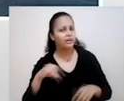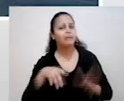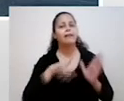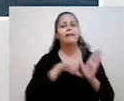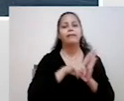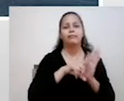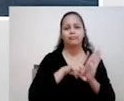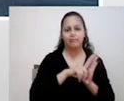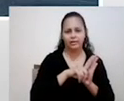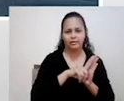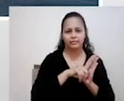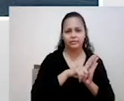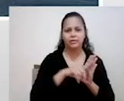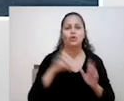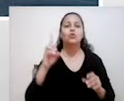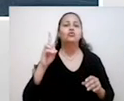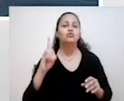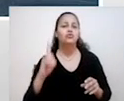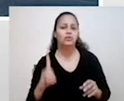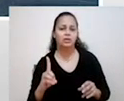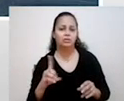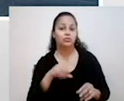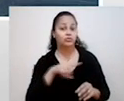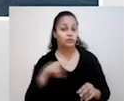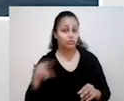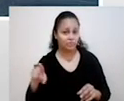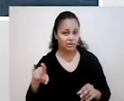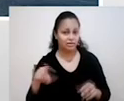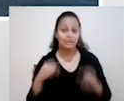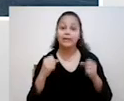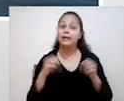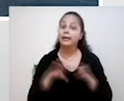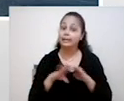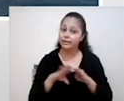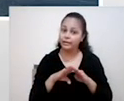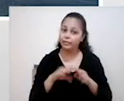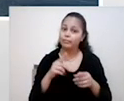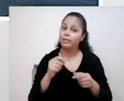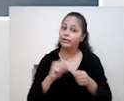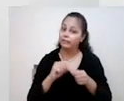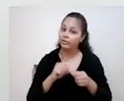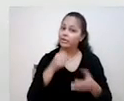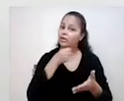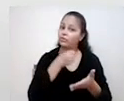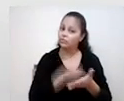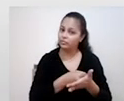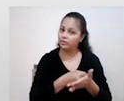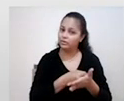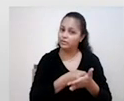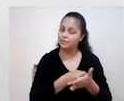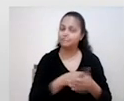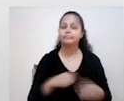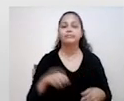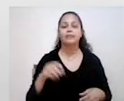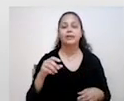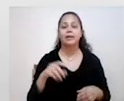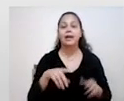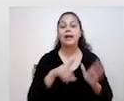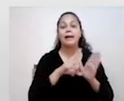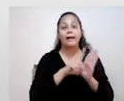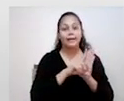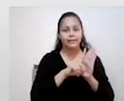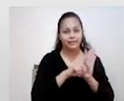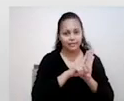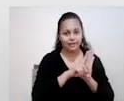leis, conheçam sim os direitos de vocês e não se esqueçam de cumprir os deveres. E aí, as leis,